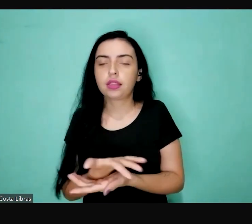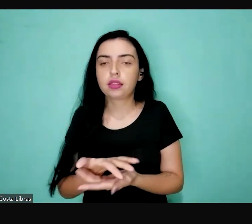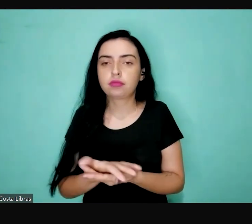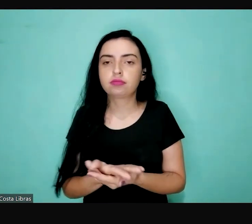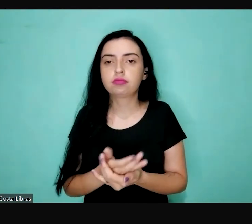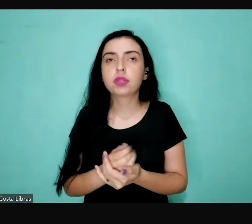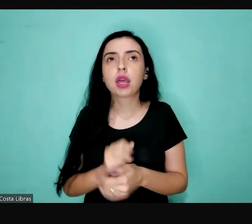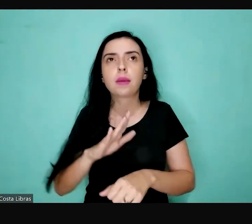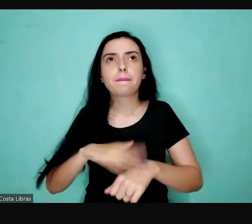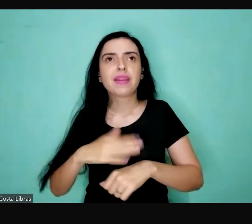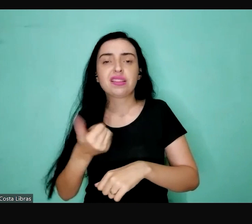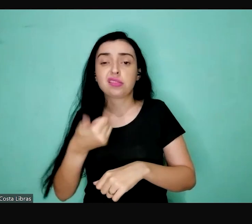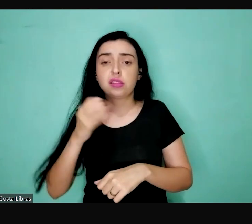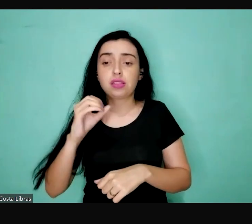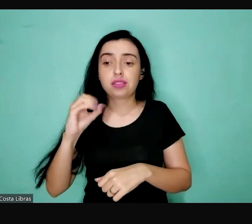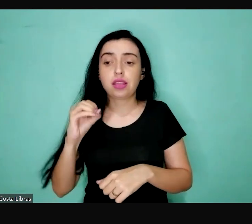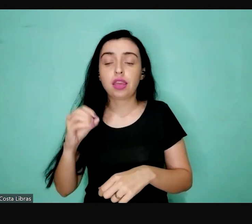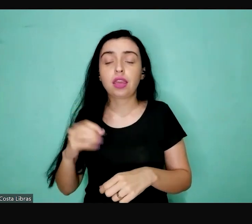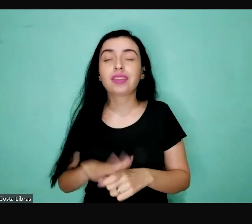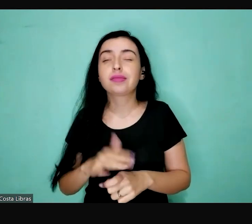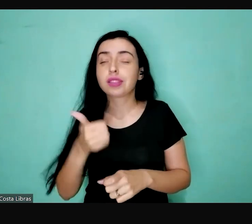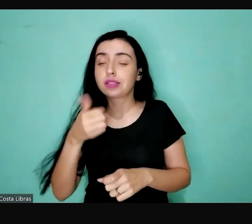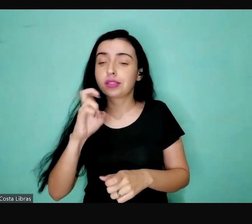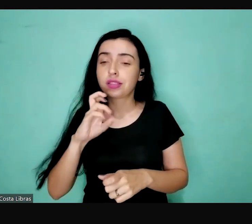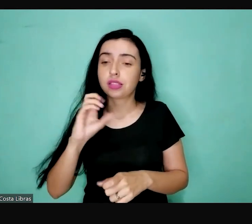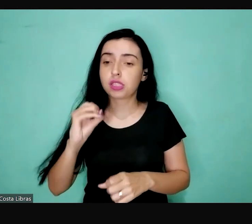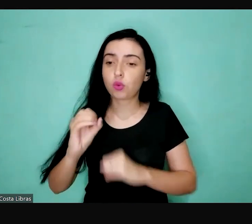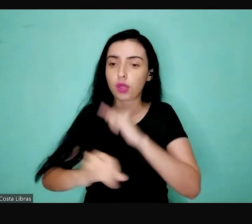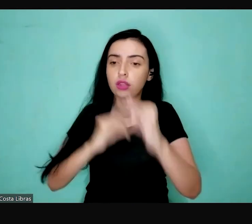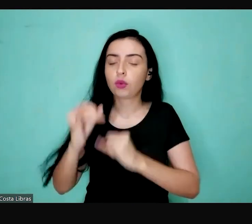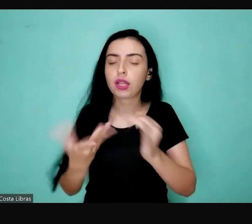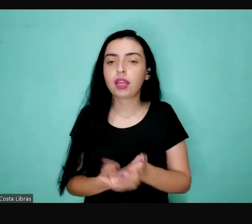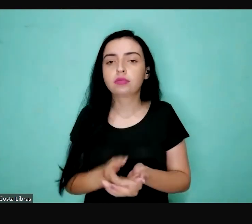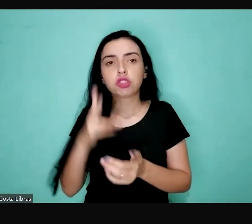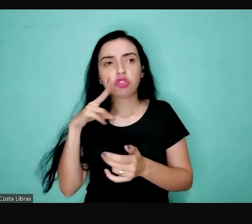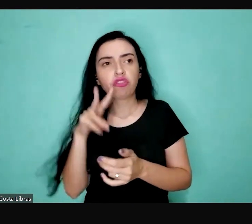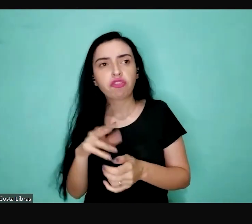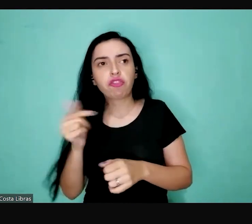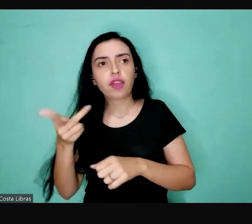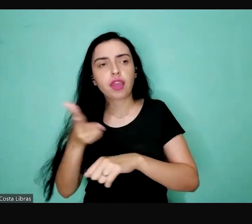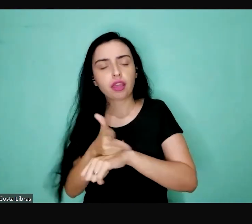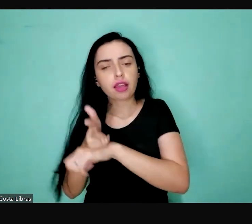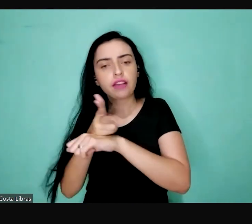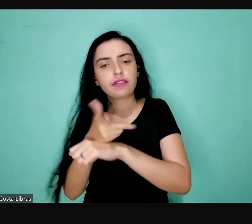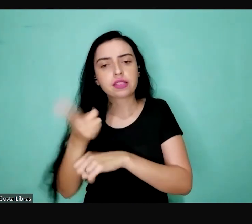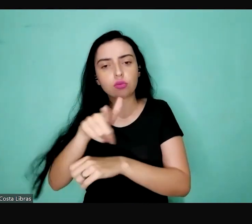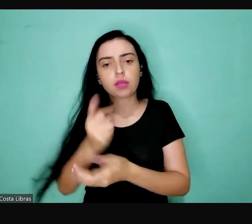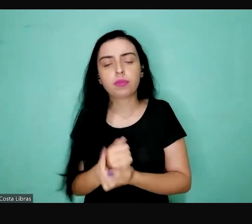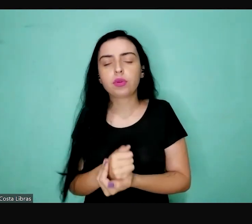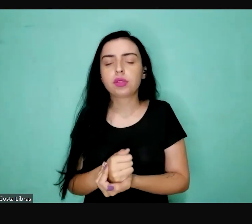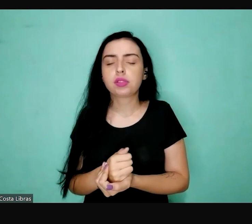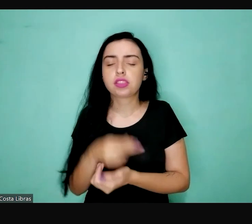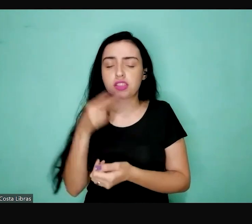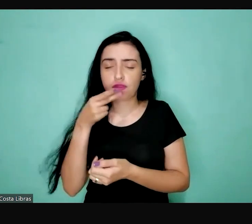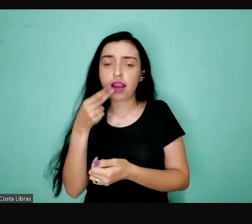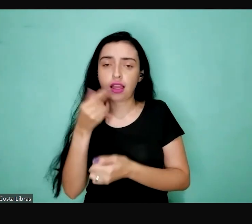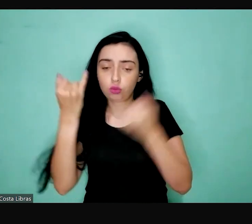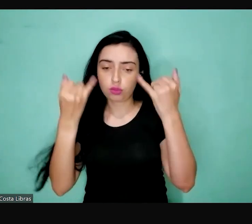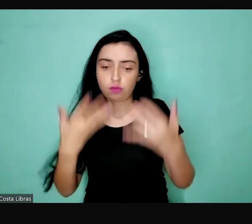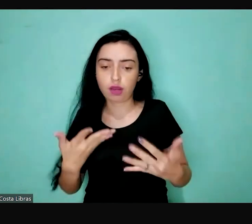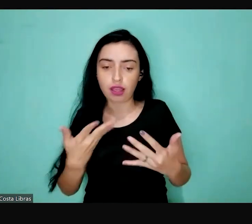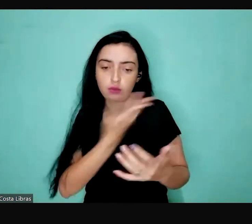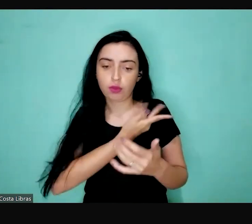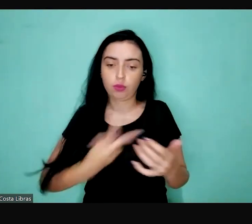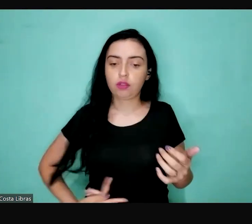e ainda tem a possibilidade de assistir depois, como disse o presidente. Então, doutor José